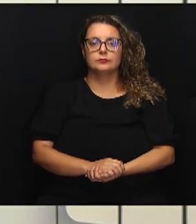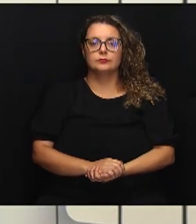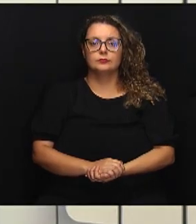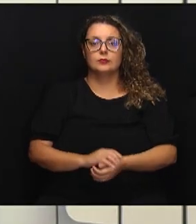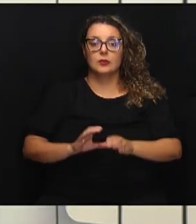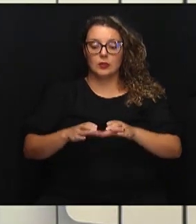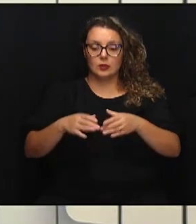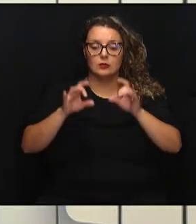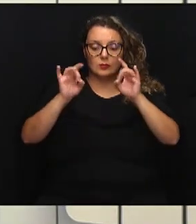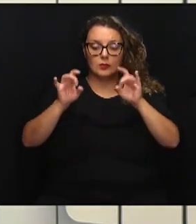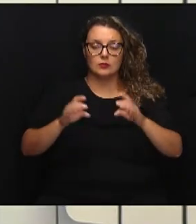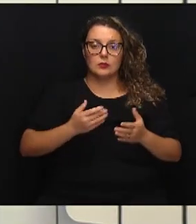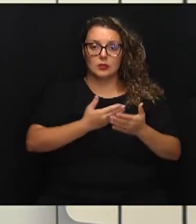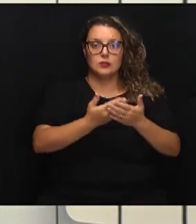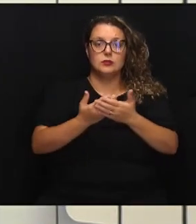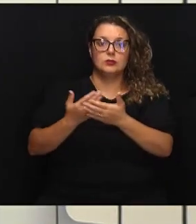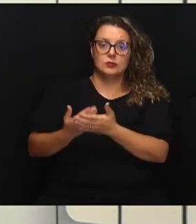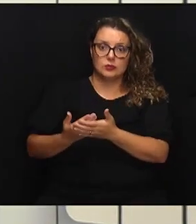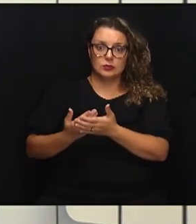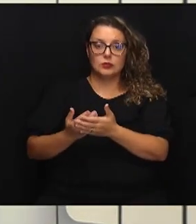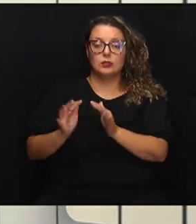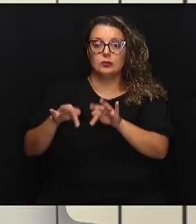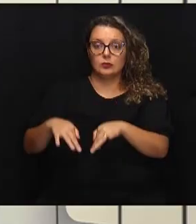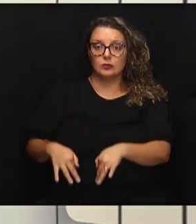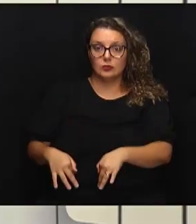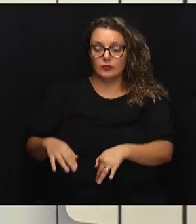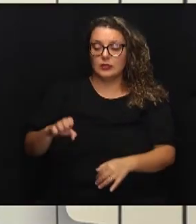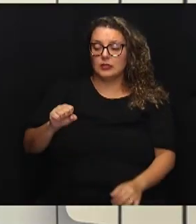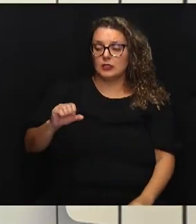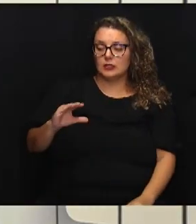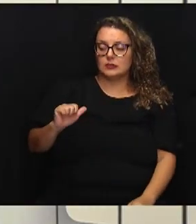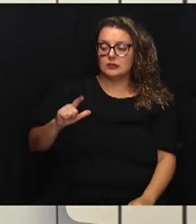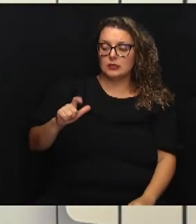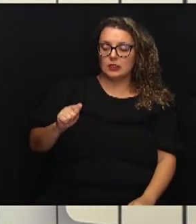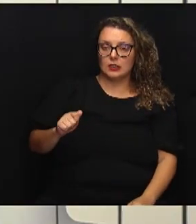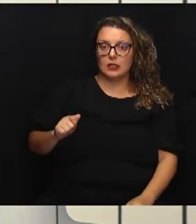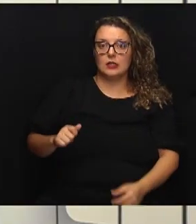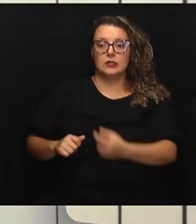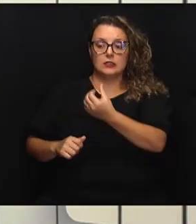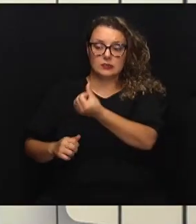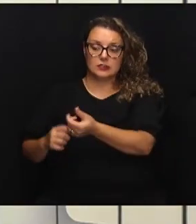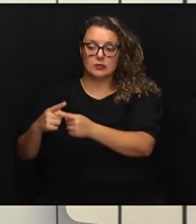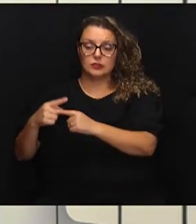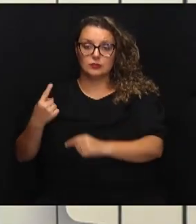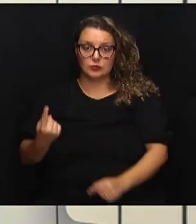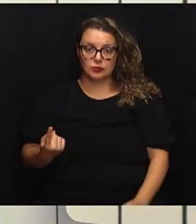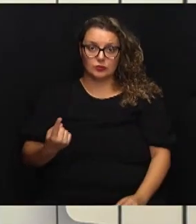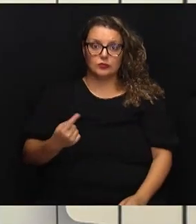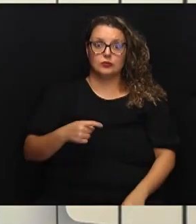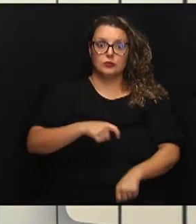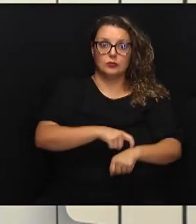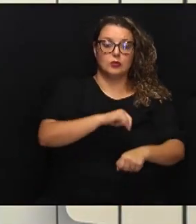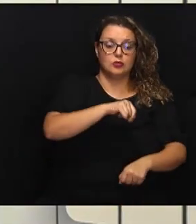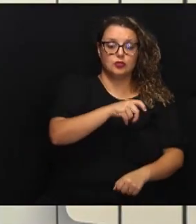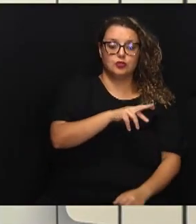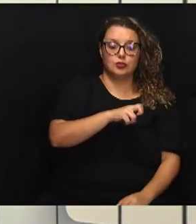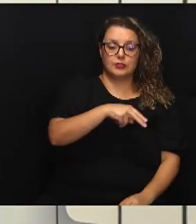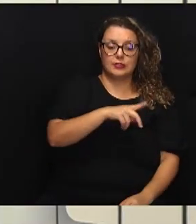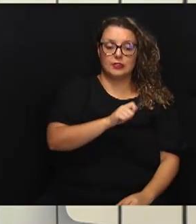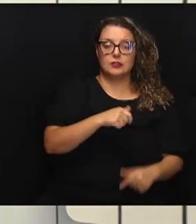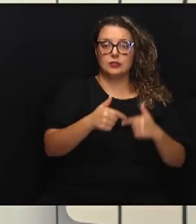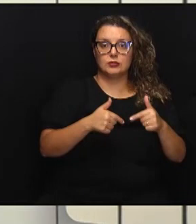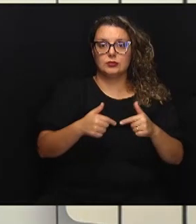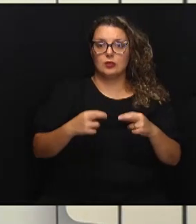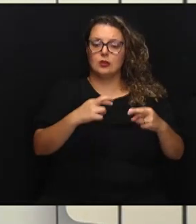Comissão Especial de Estudos do fim da escala 6x1 da jornada de trabalho realizou uma reunião para analisar